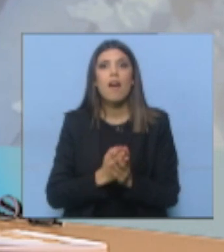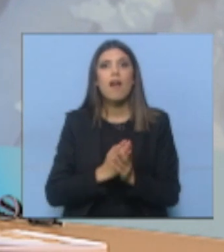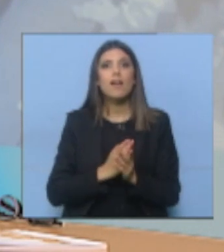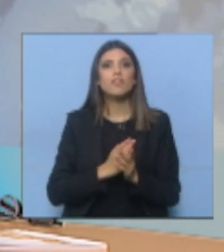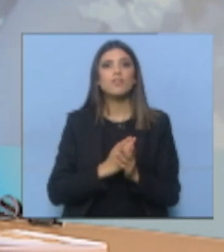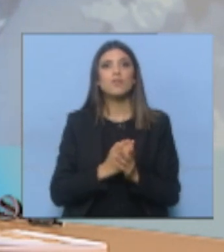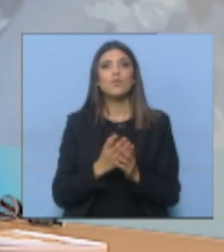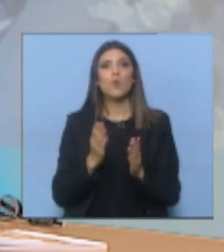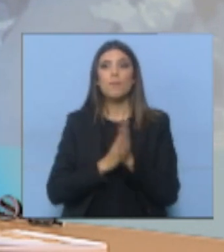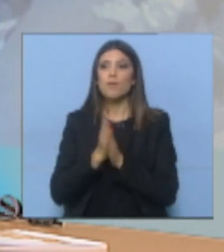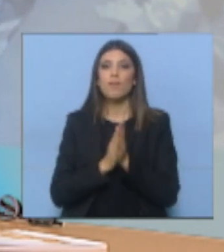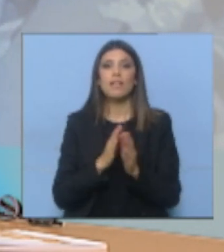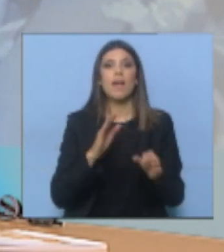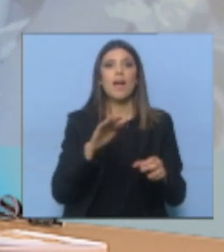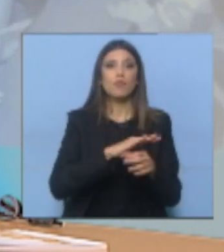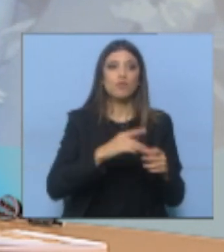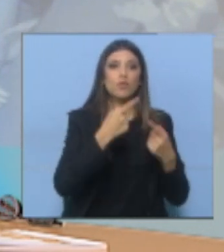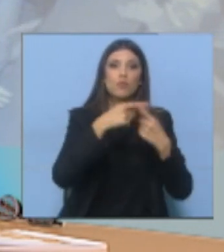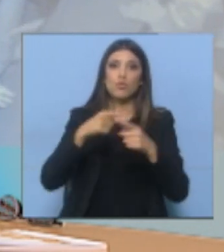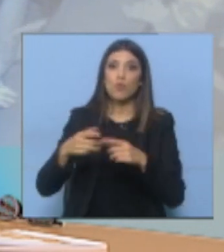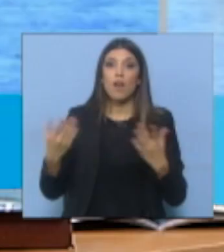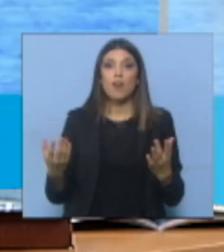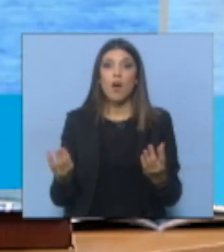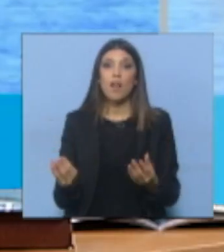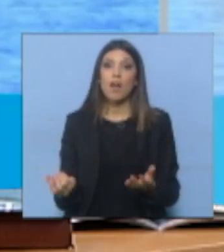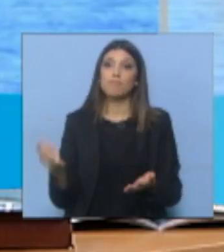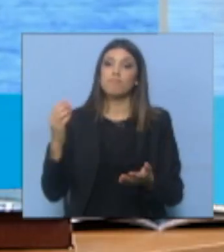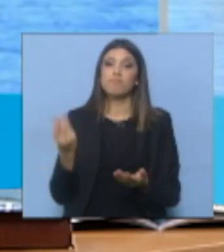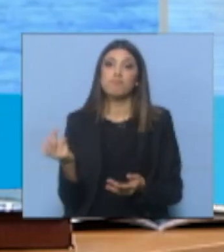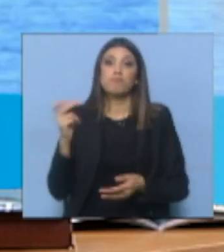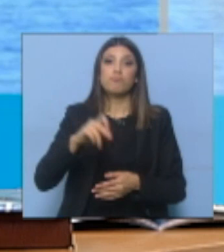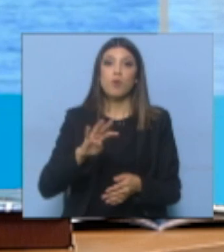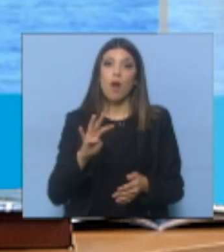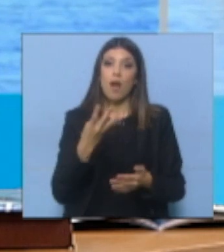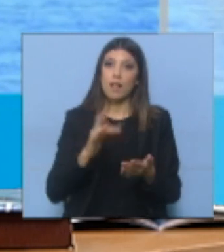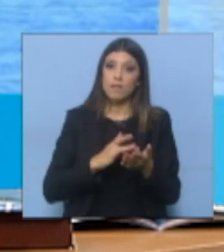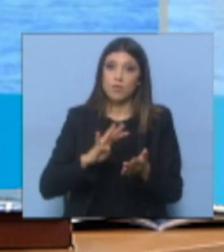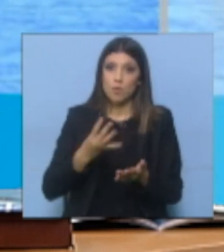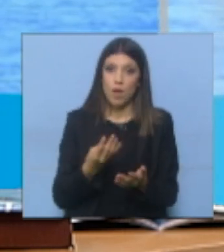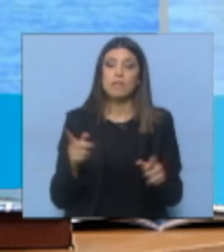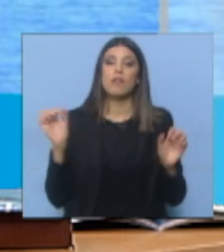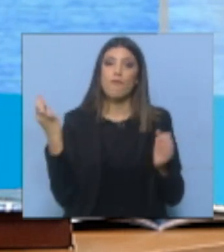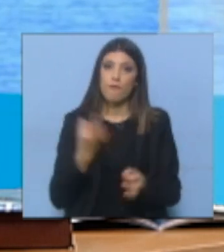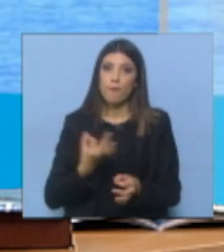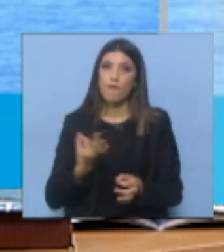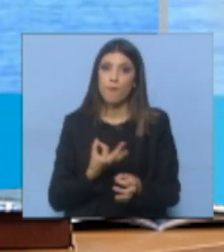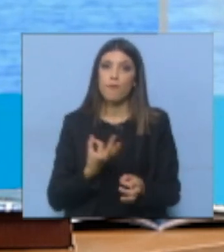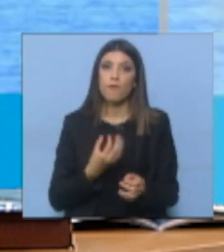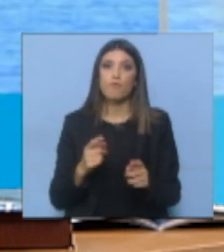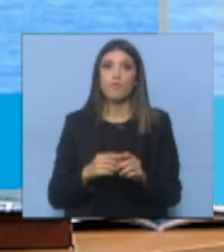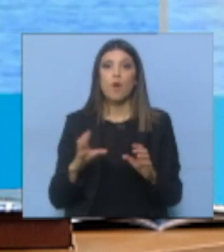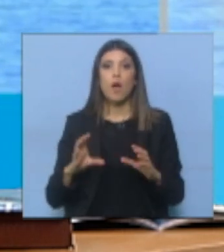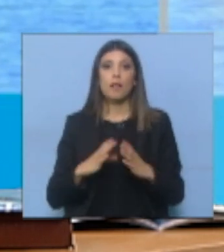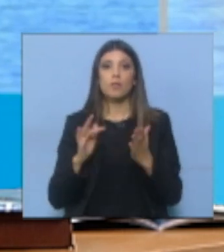agora surgem em 4 obras. Sim, desafiado pelas edições paulinas para uma coleção